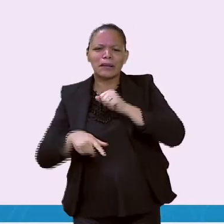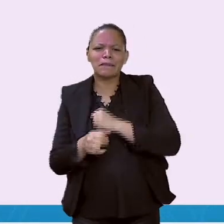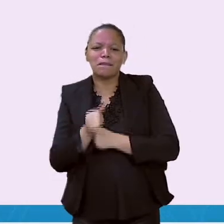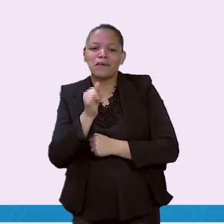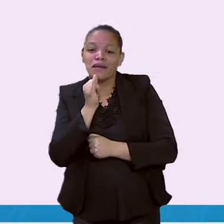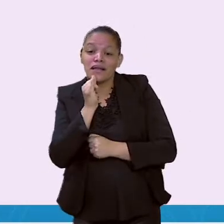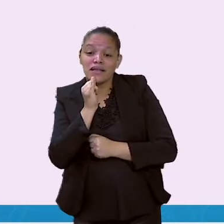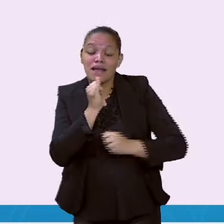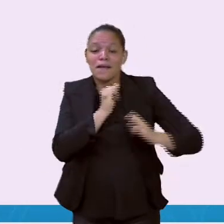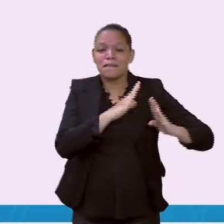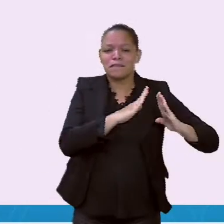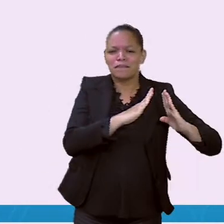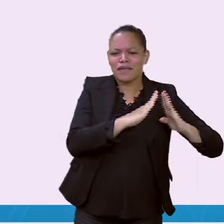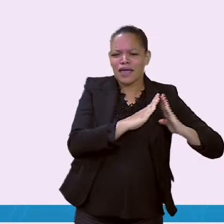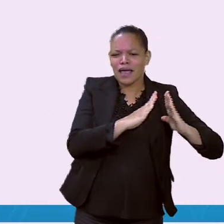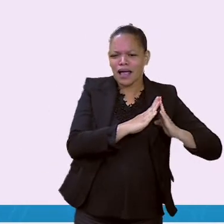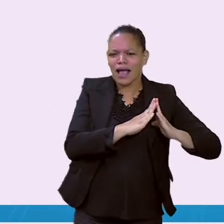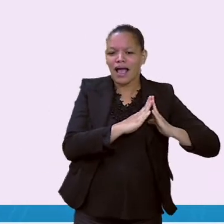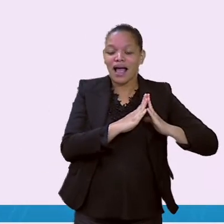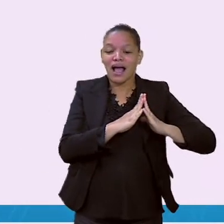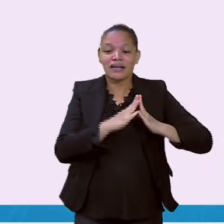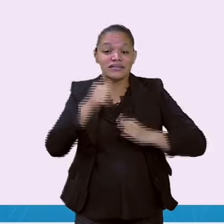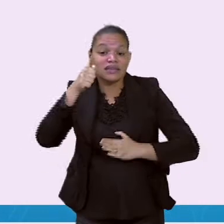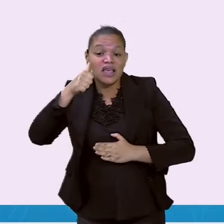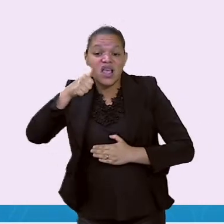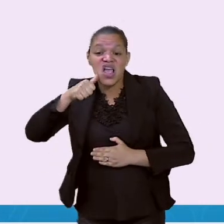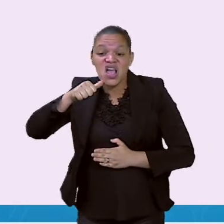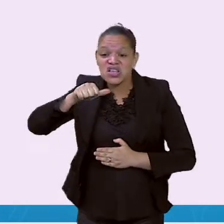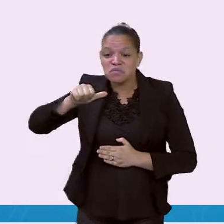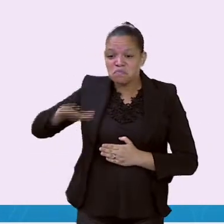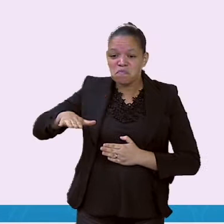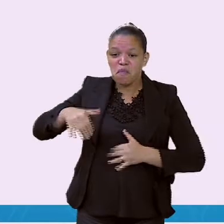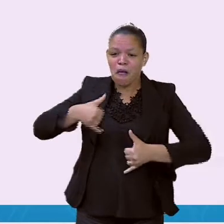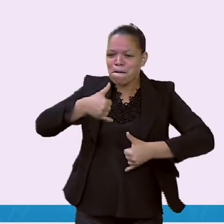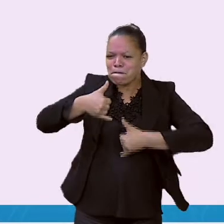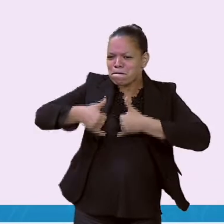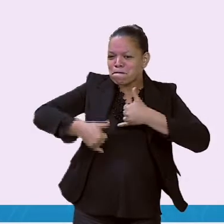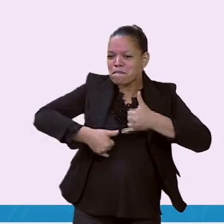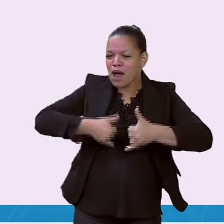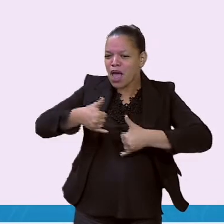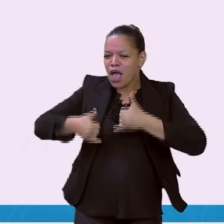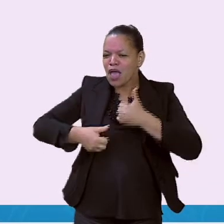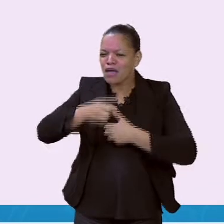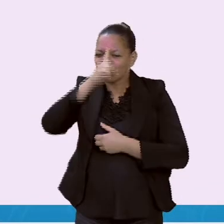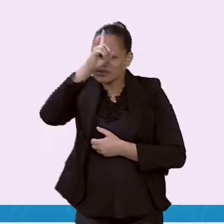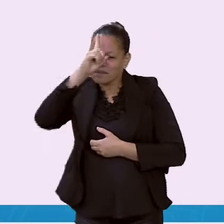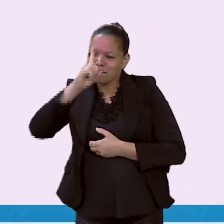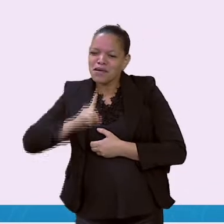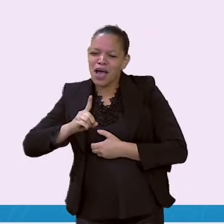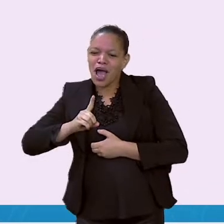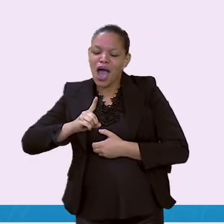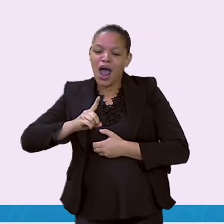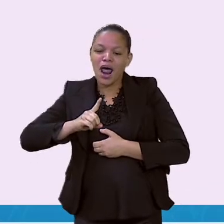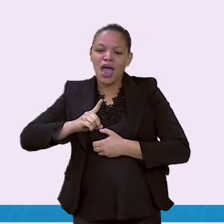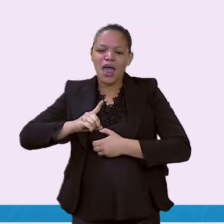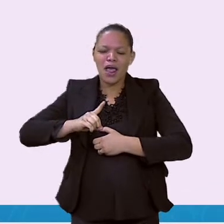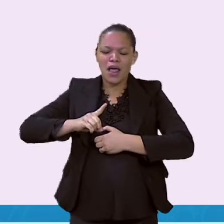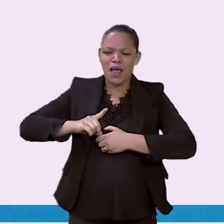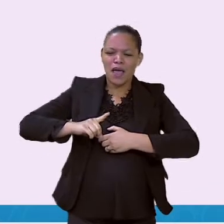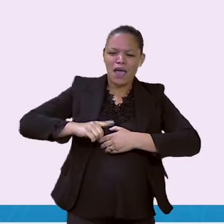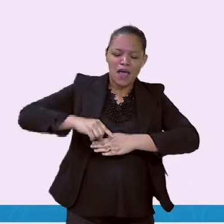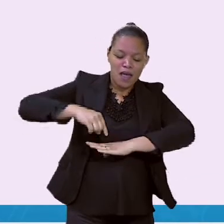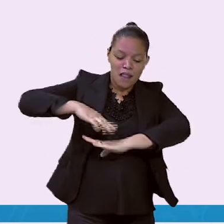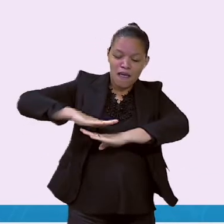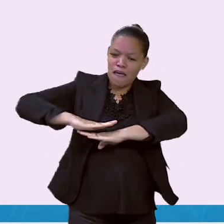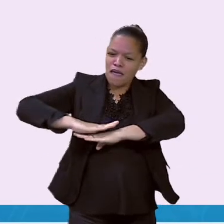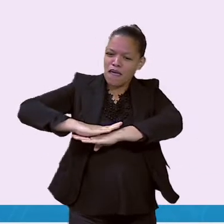E é lá que as meninas brincam de amarelinha. Muitas pessoas do prédio têm